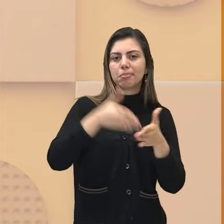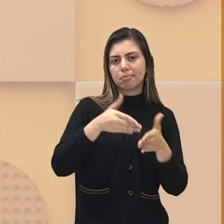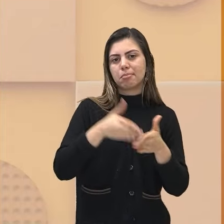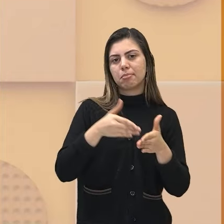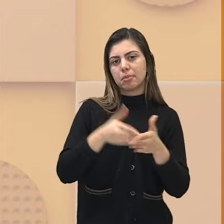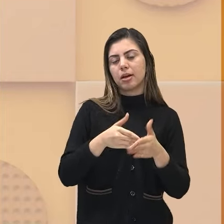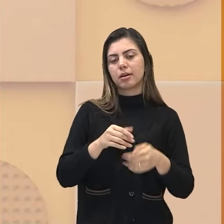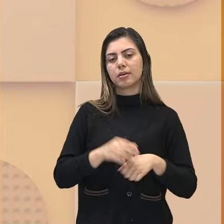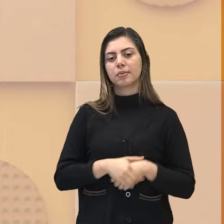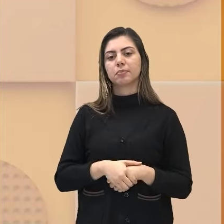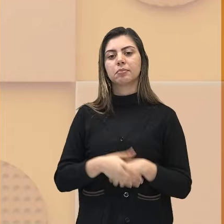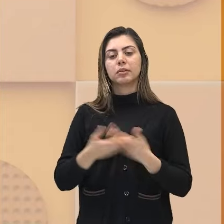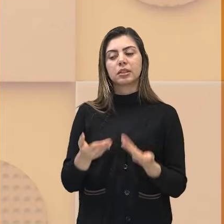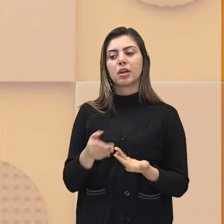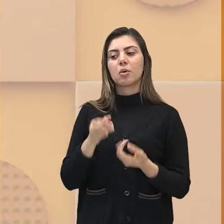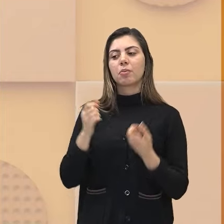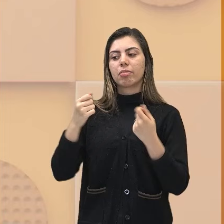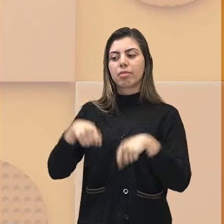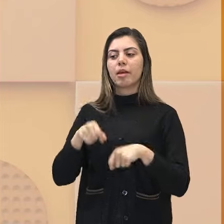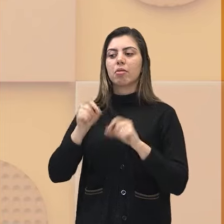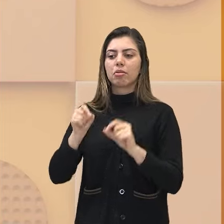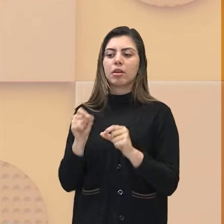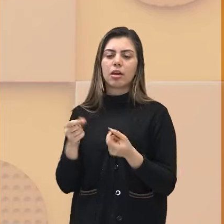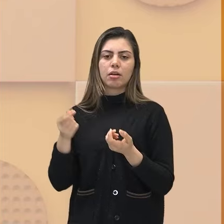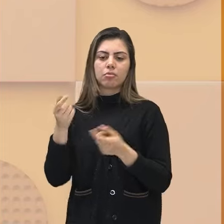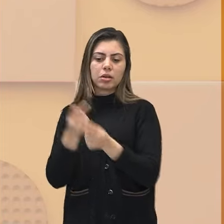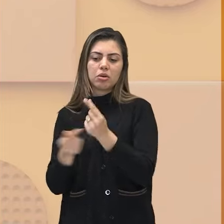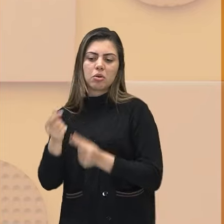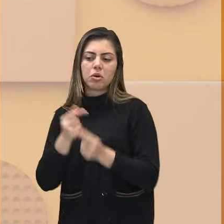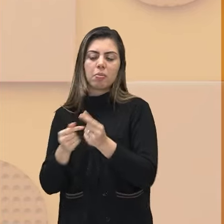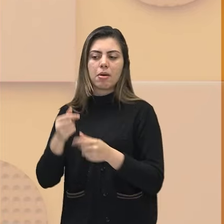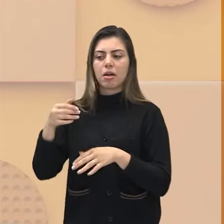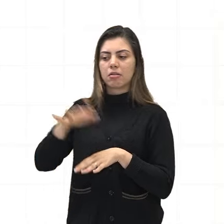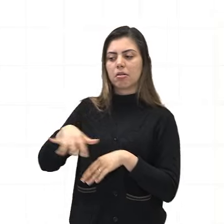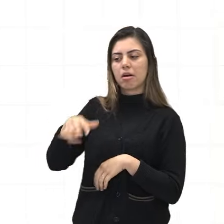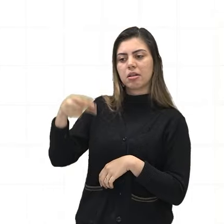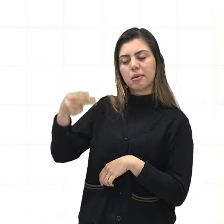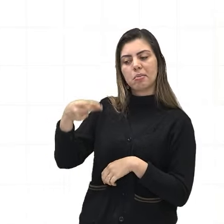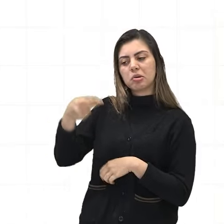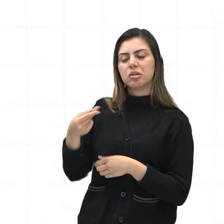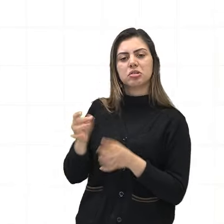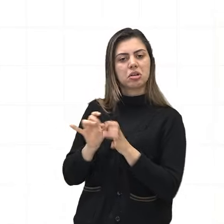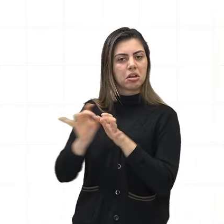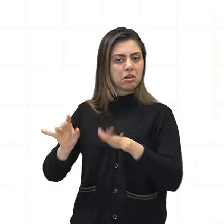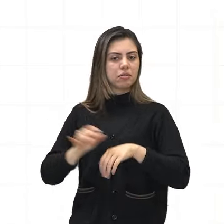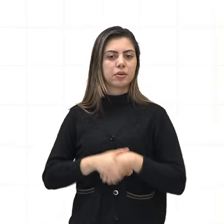limitados, de forma a não perturbar a ordem natural do mercado e da política. Continuando.